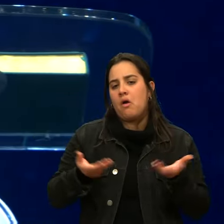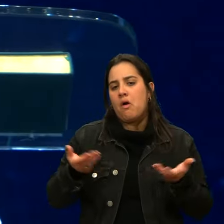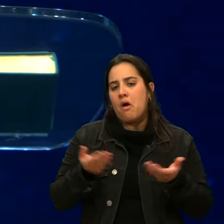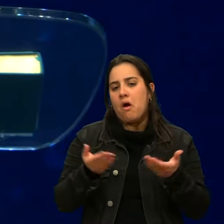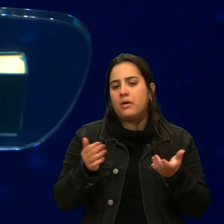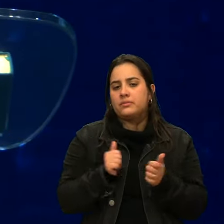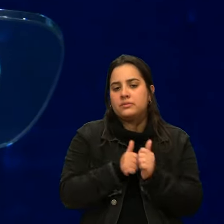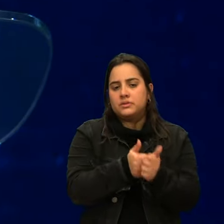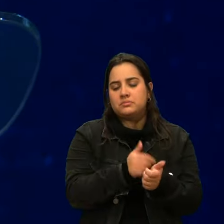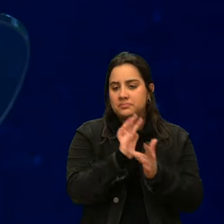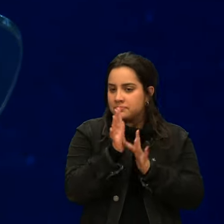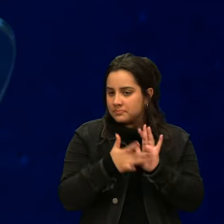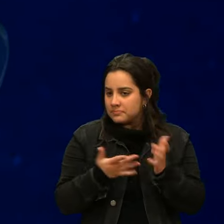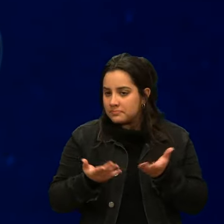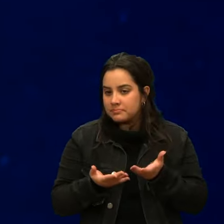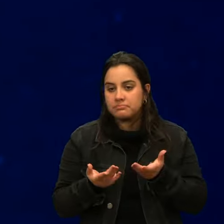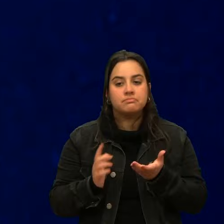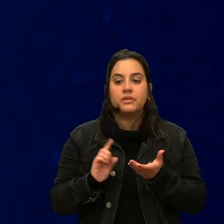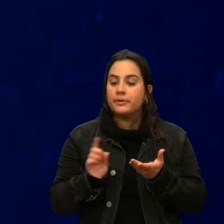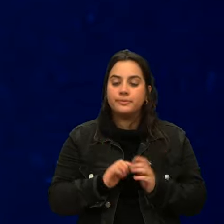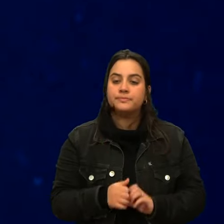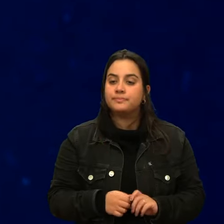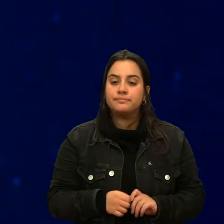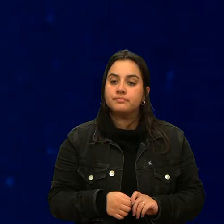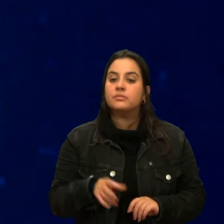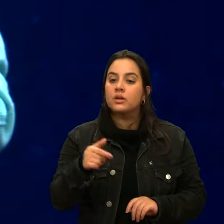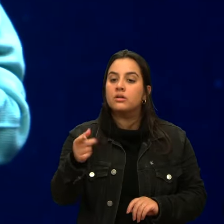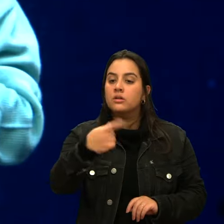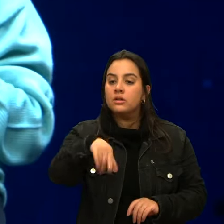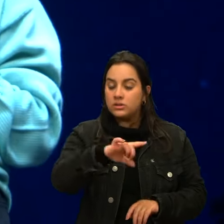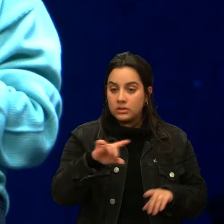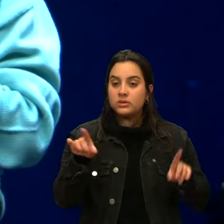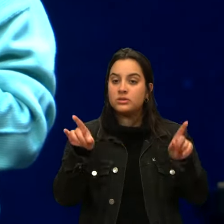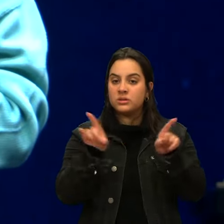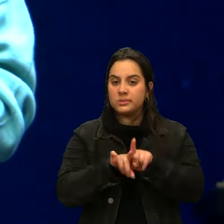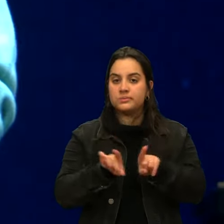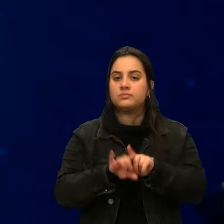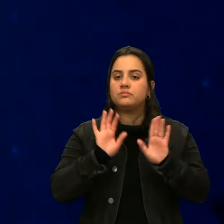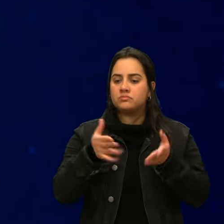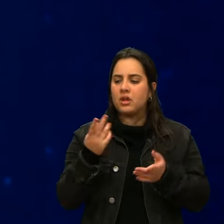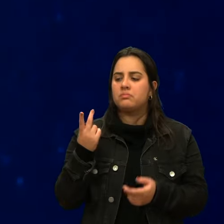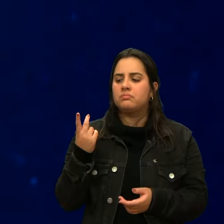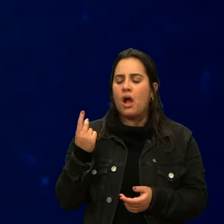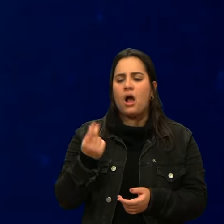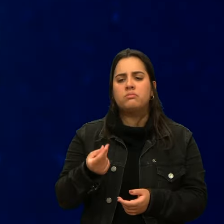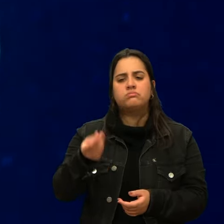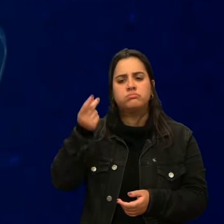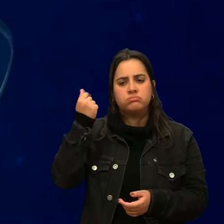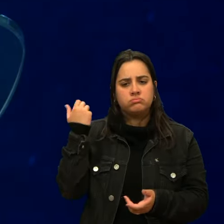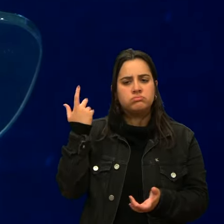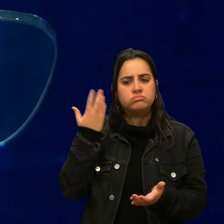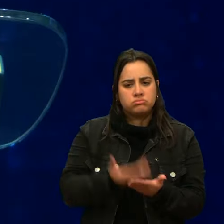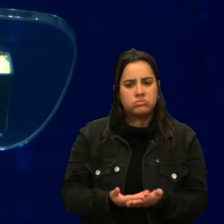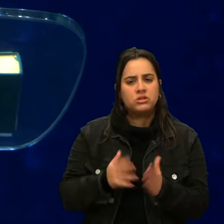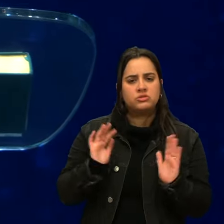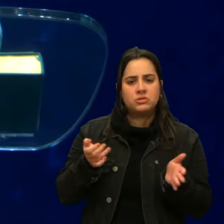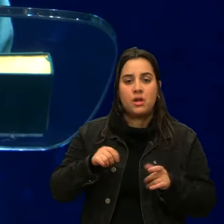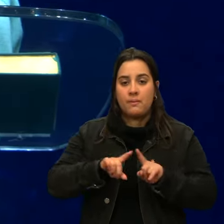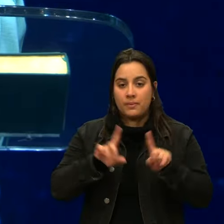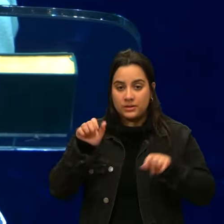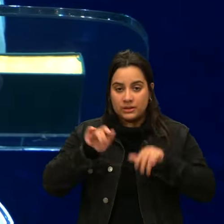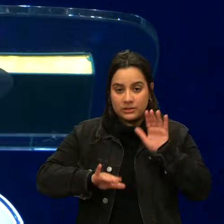seguindo Jesus há pouco tempo. Não. Isso é para você que também já está aqui há muito tempo. E talvez hoje Deus está